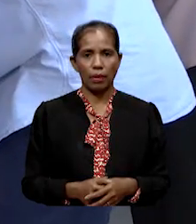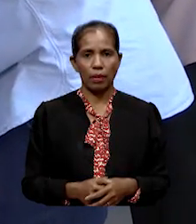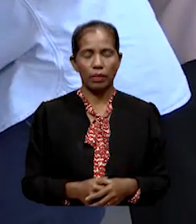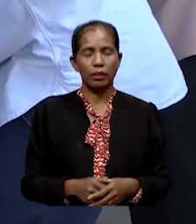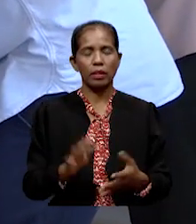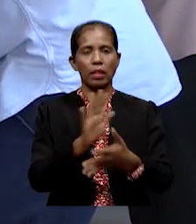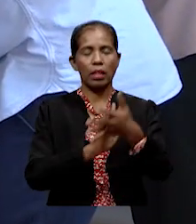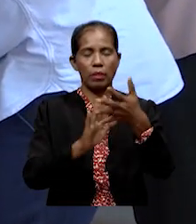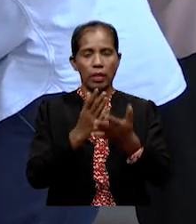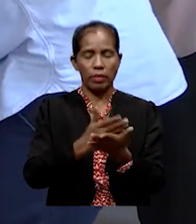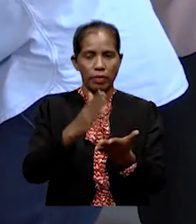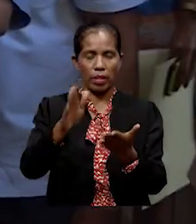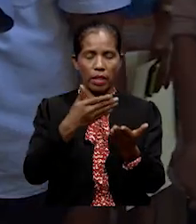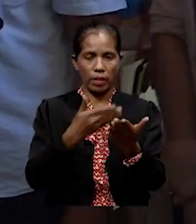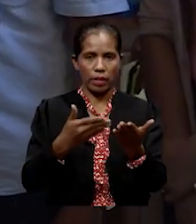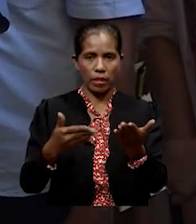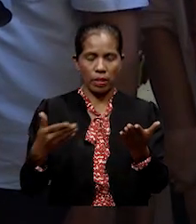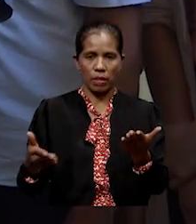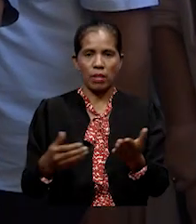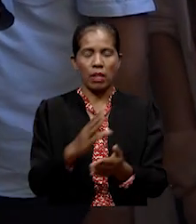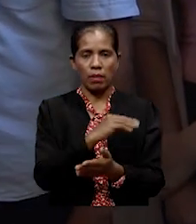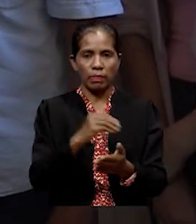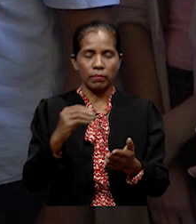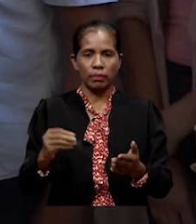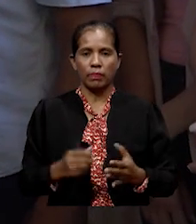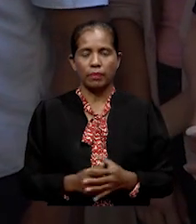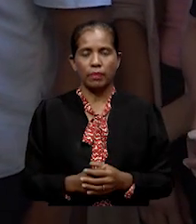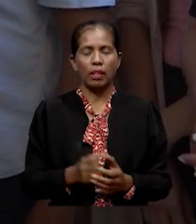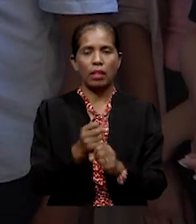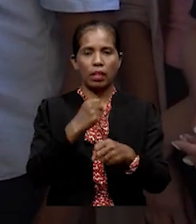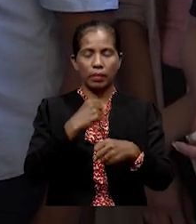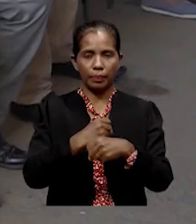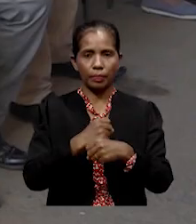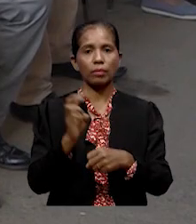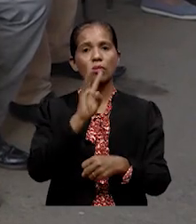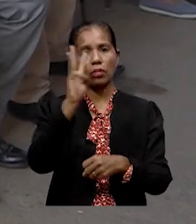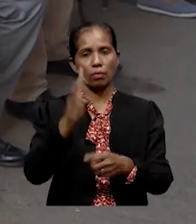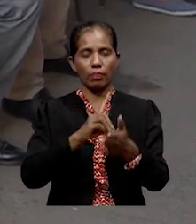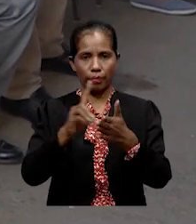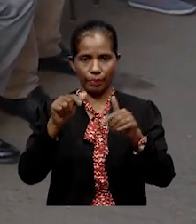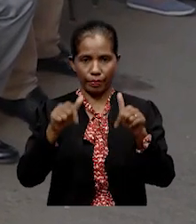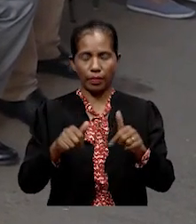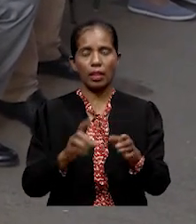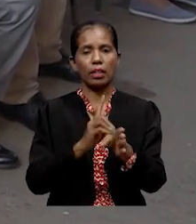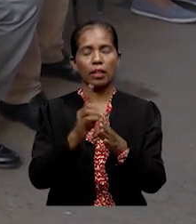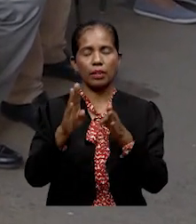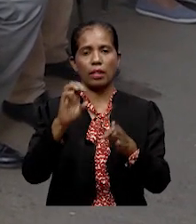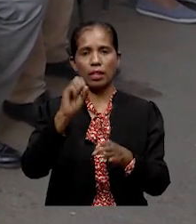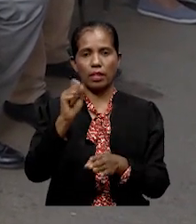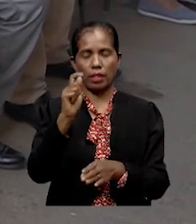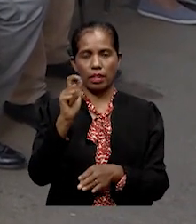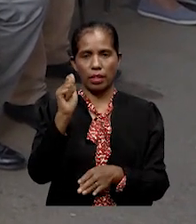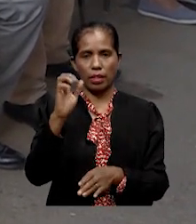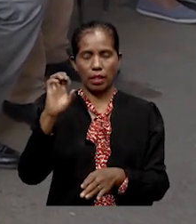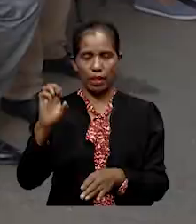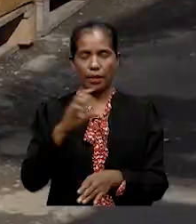Cerimônia de distribuição material sensitivo no La Sensitivo Sirané, Halau e a quarta semana né. Diretor Stai Acelino Manuel